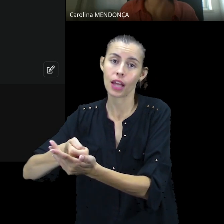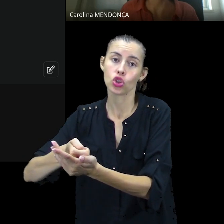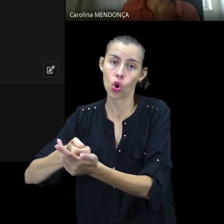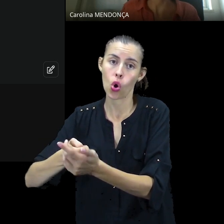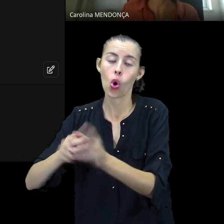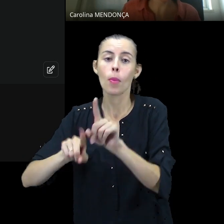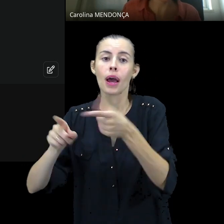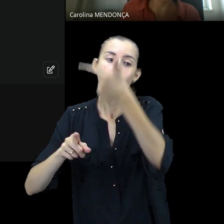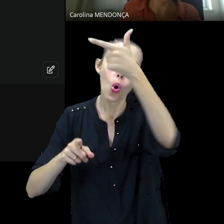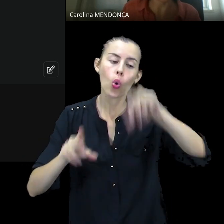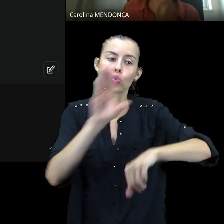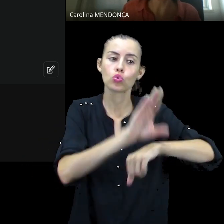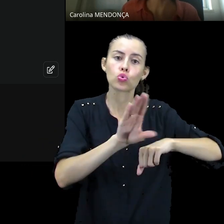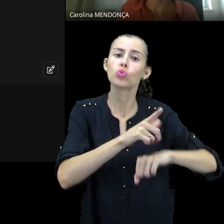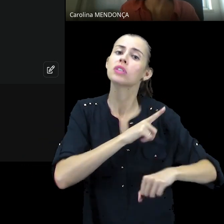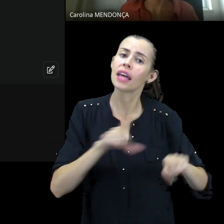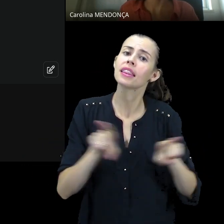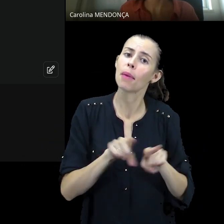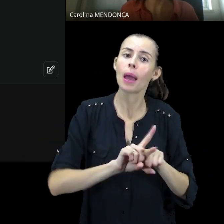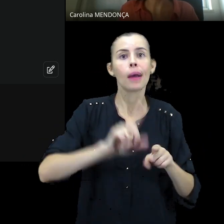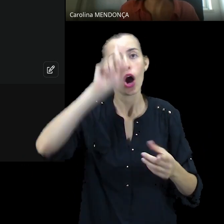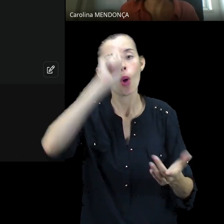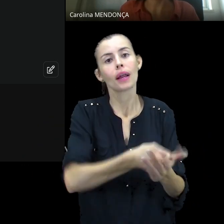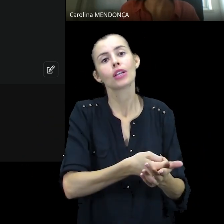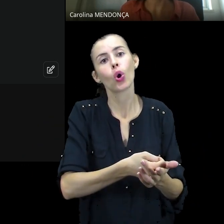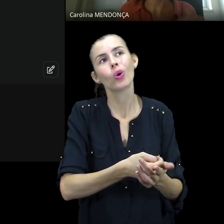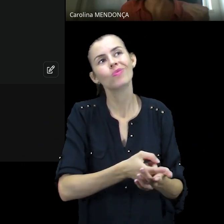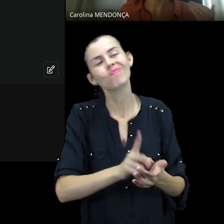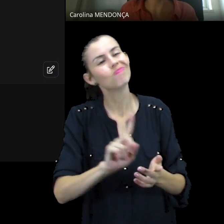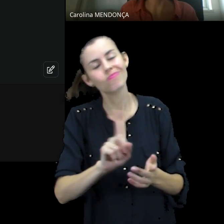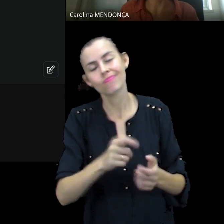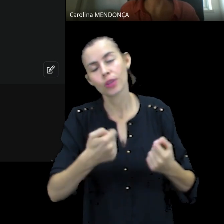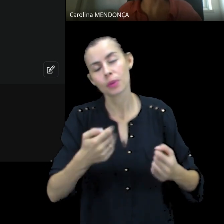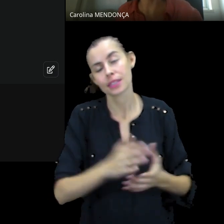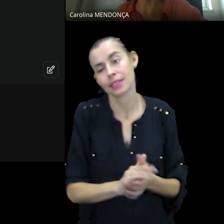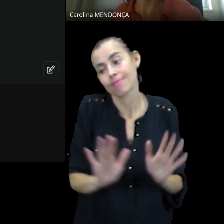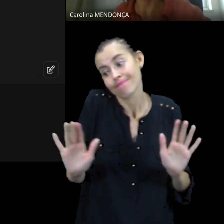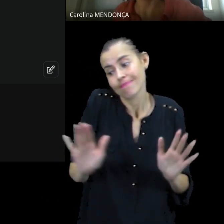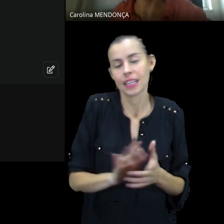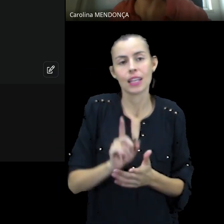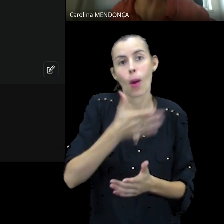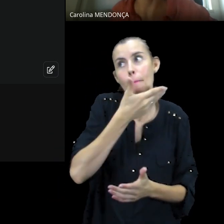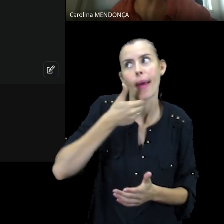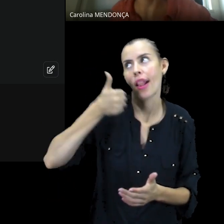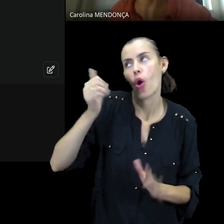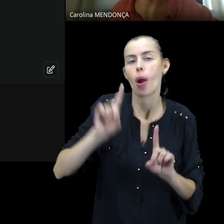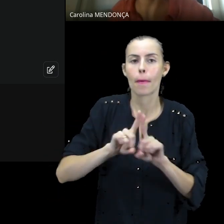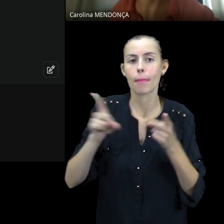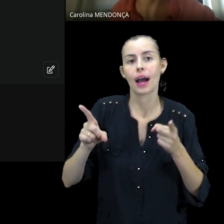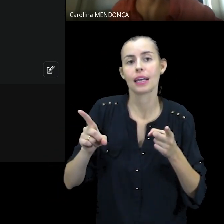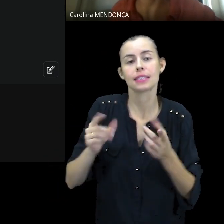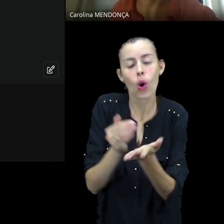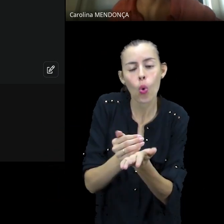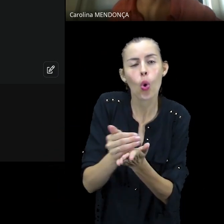currículo. E a educação ambiental deve ser contemplado pela transversalidade. Deu 30 minutos